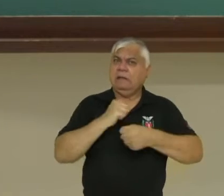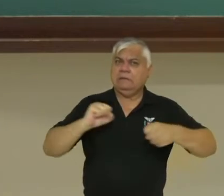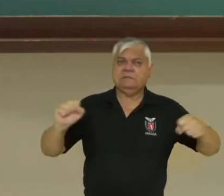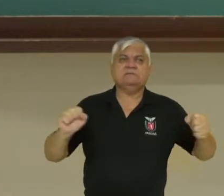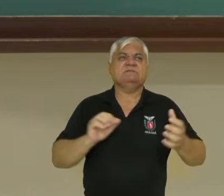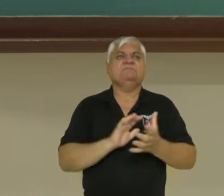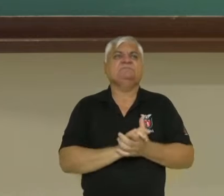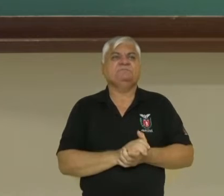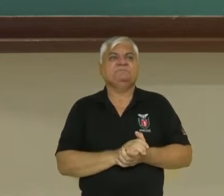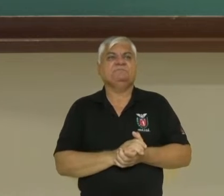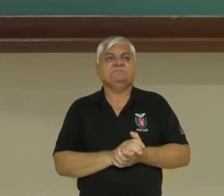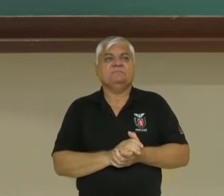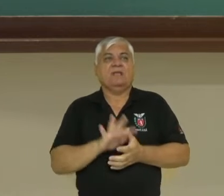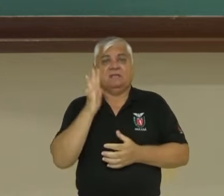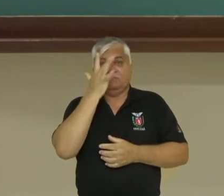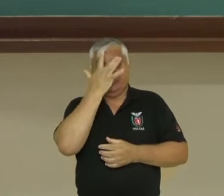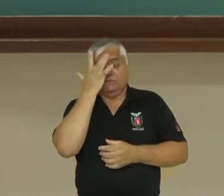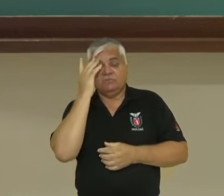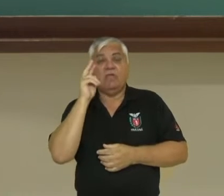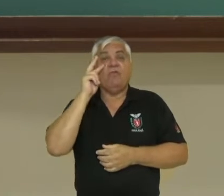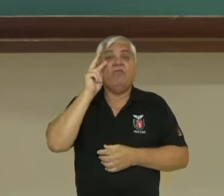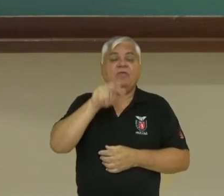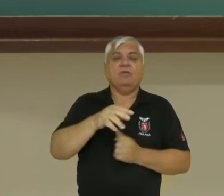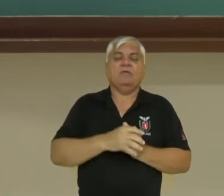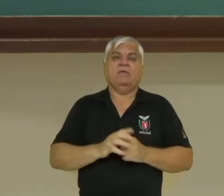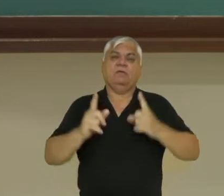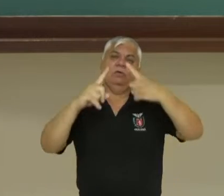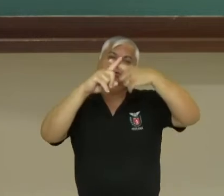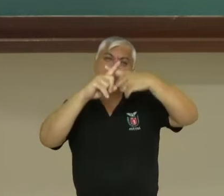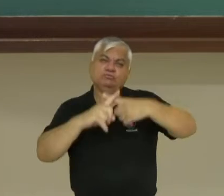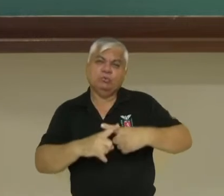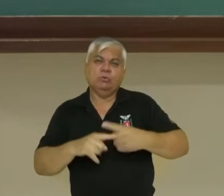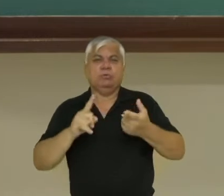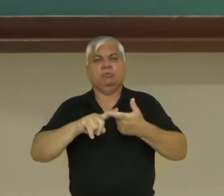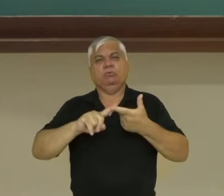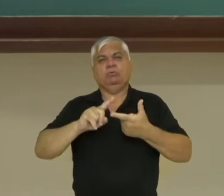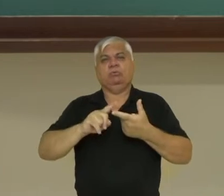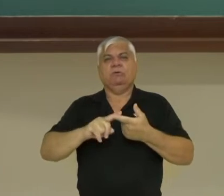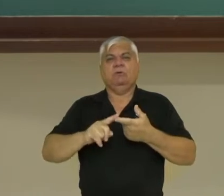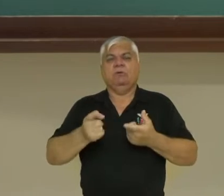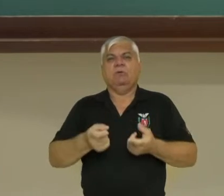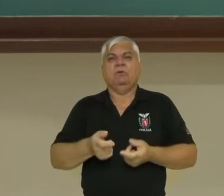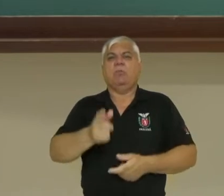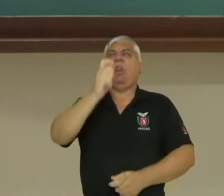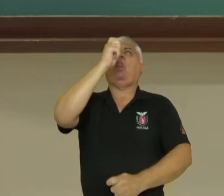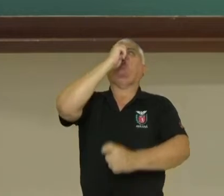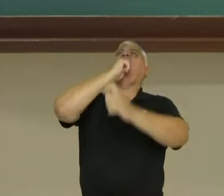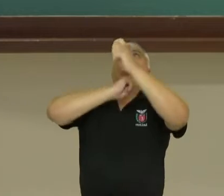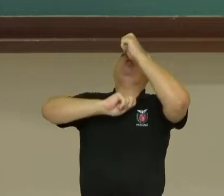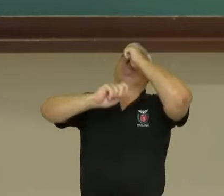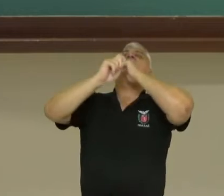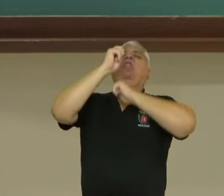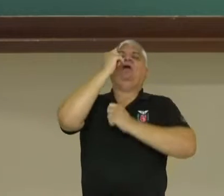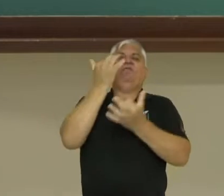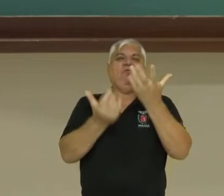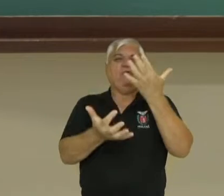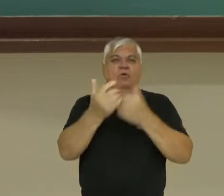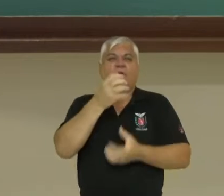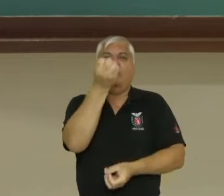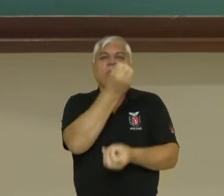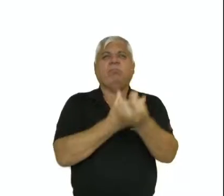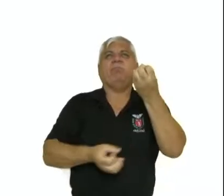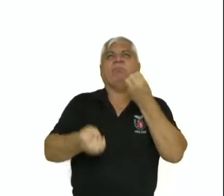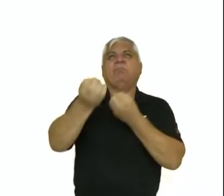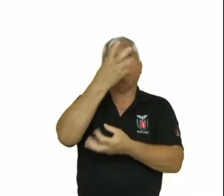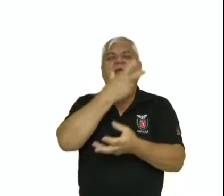né? Então, os espectadores assistiam o quê? A jogos, a acrobacias, engolidores de fogo, malabarismo, entre outras